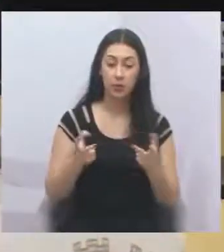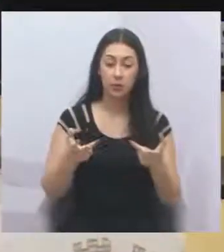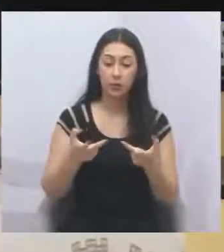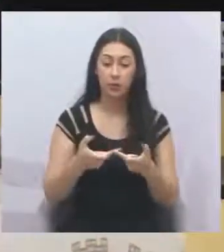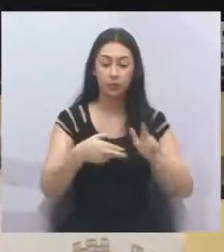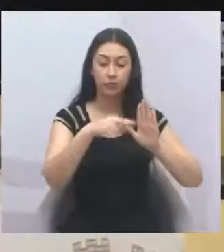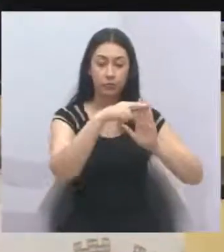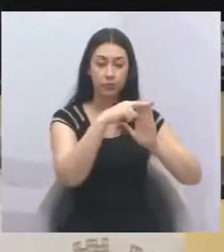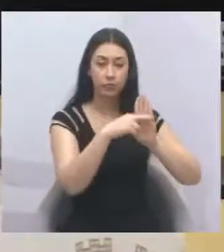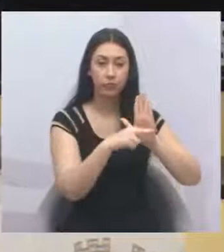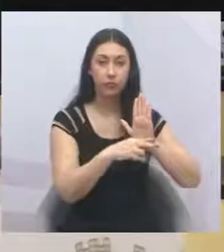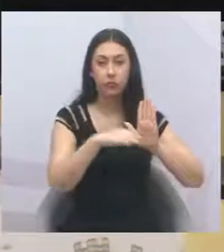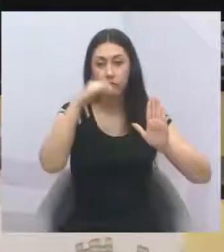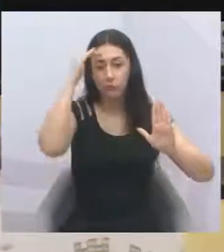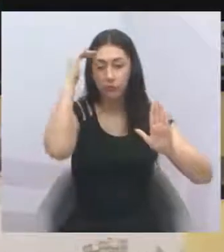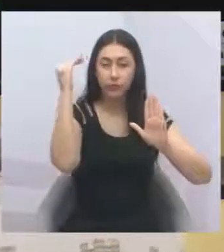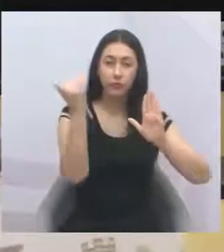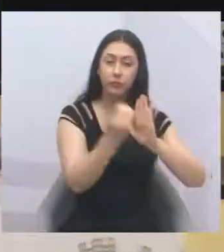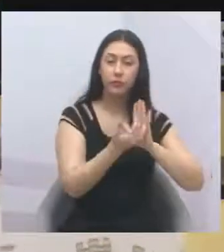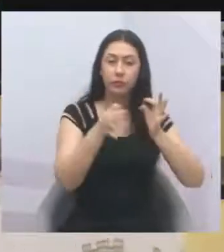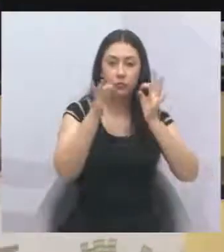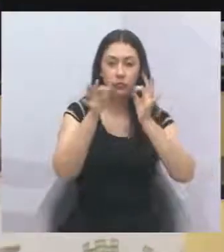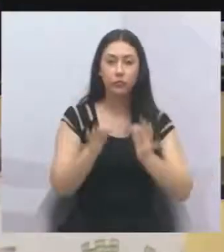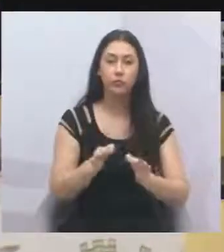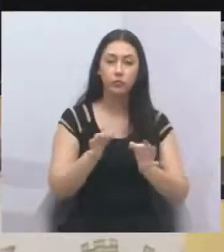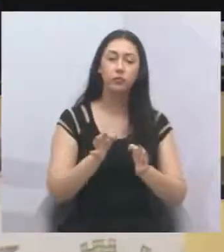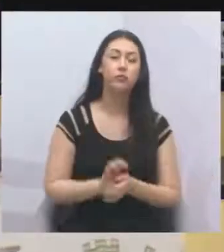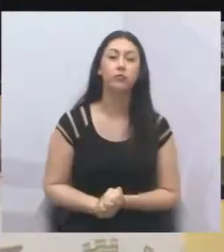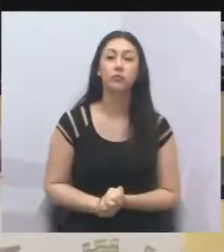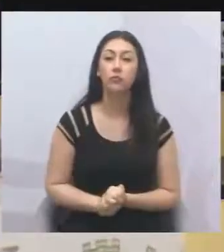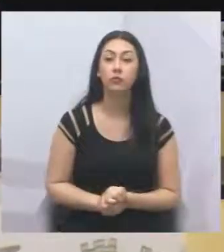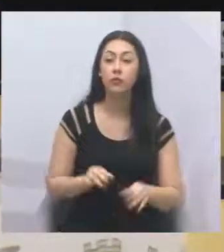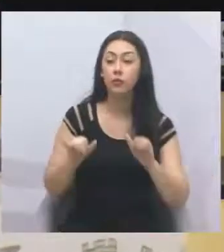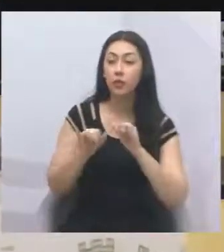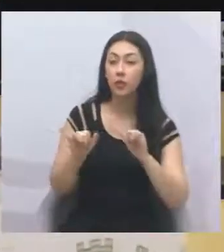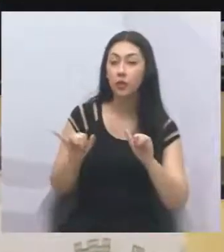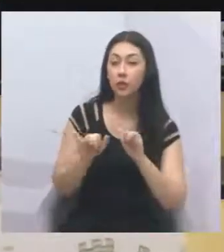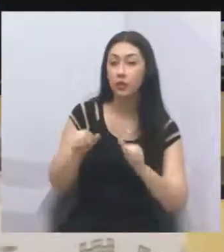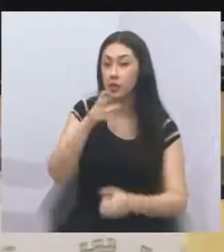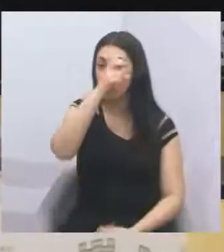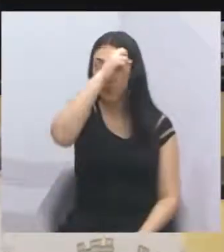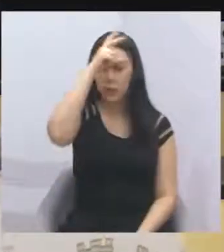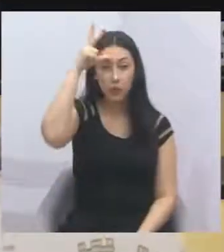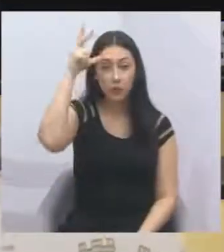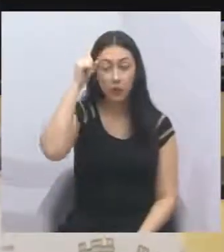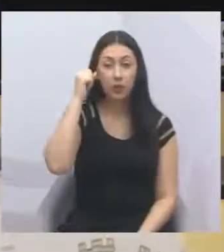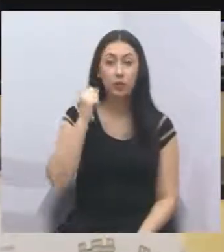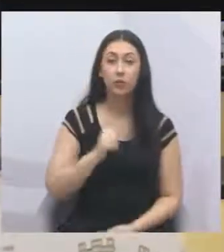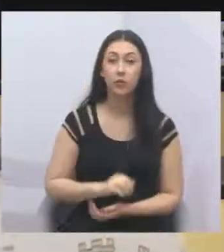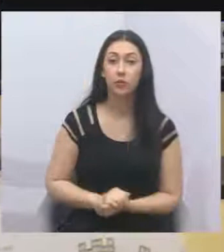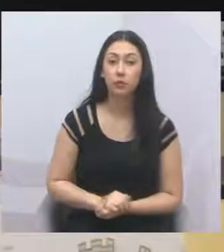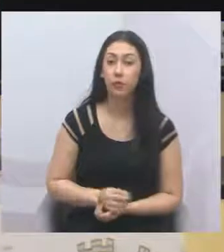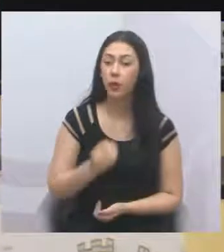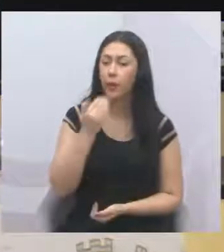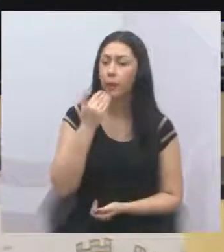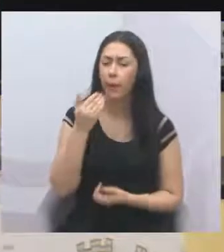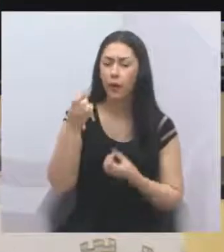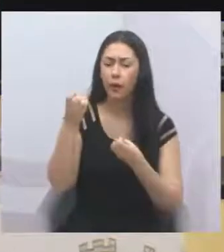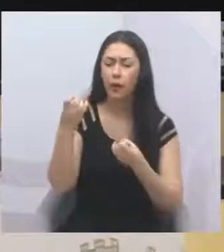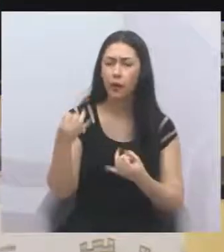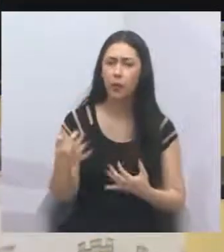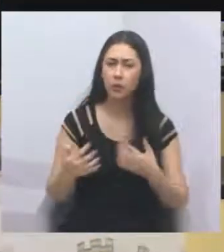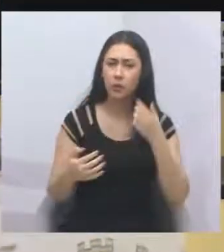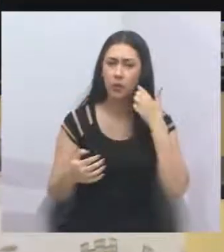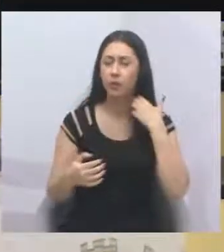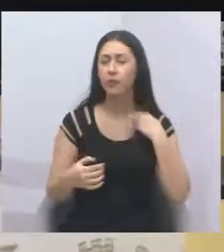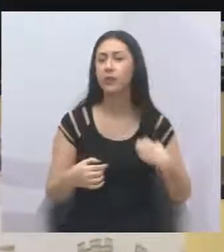e aprovado pelo egrégio plenário, cumprir as formalidades regimentais sem encaminhar ao senhor prefeito municipal de Jacareí o seguinte pedido de informações.